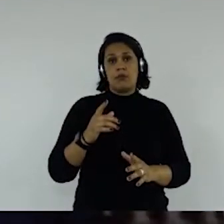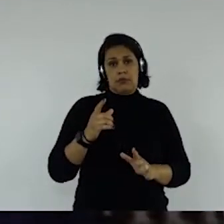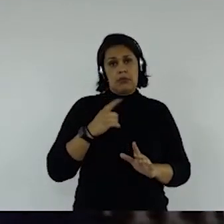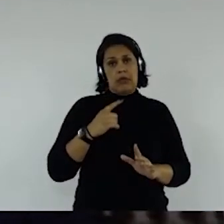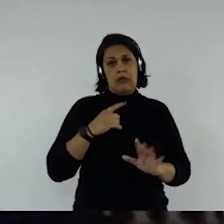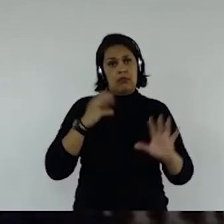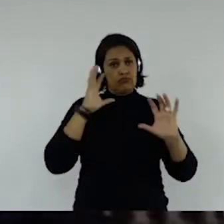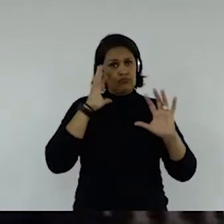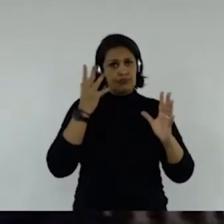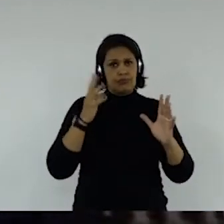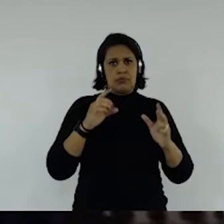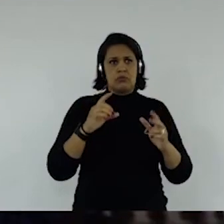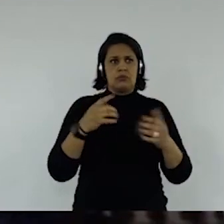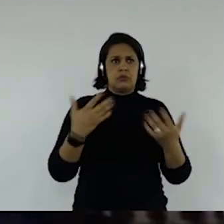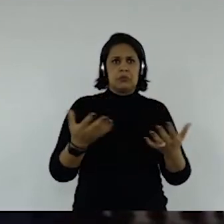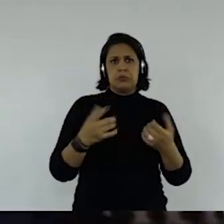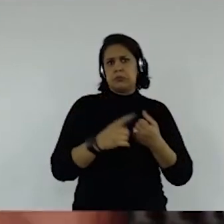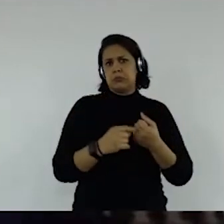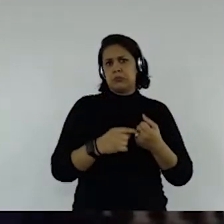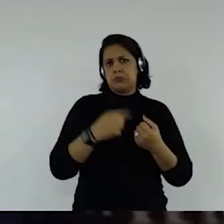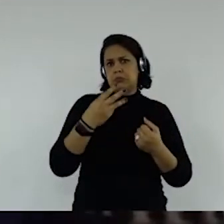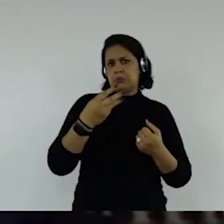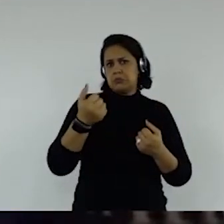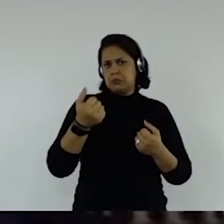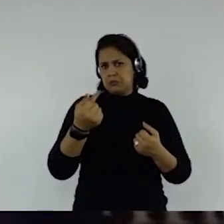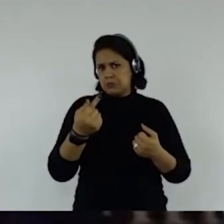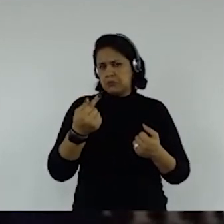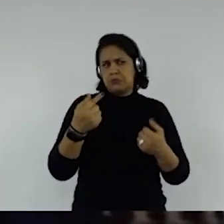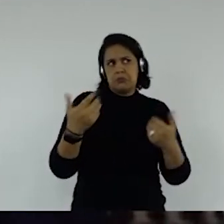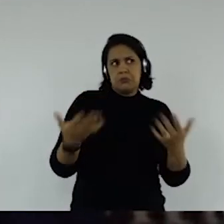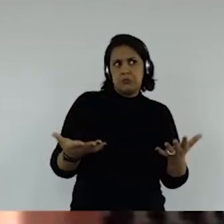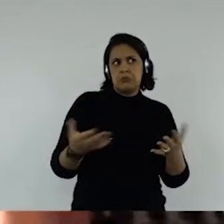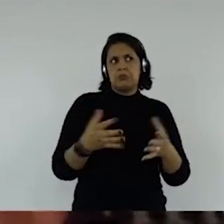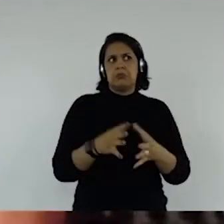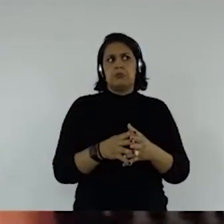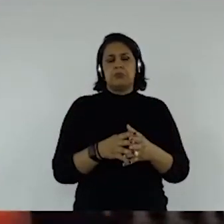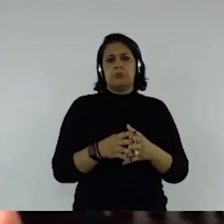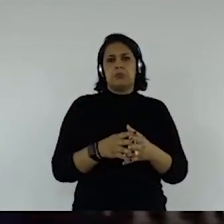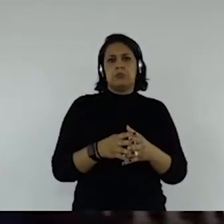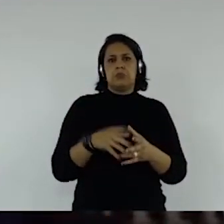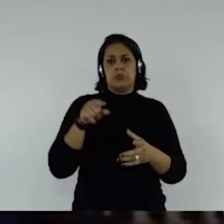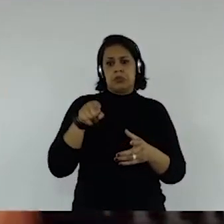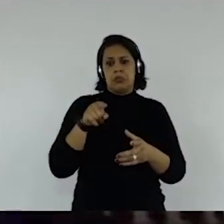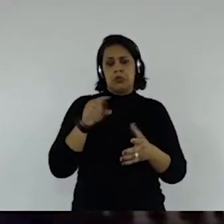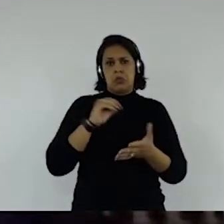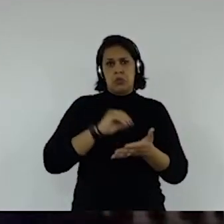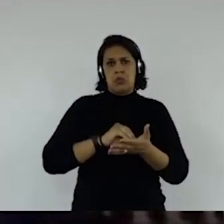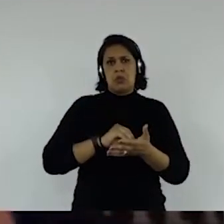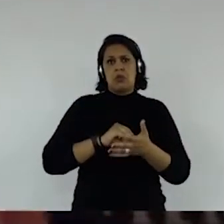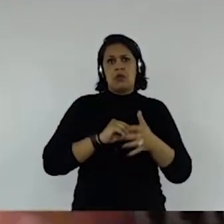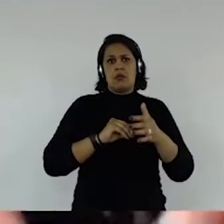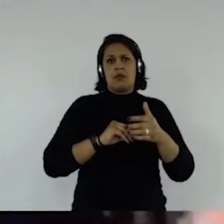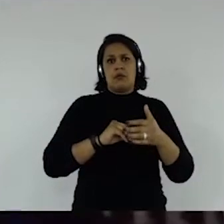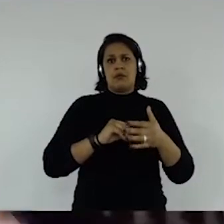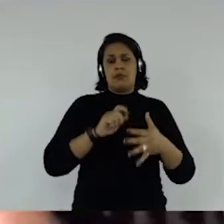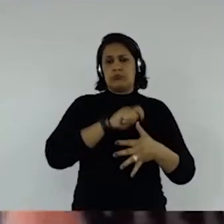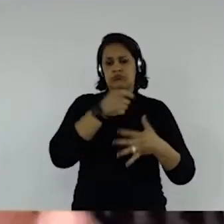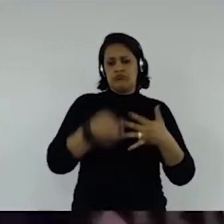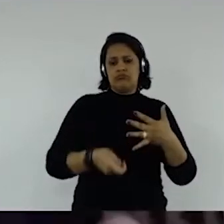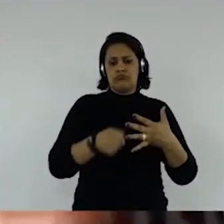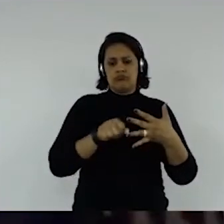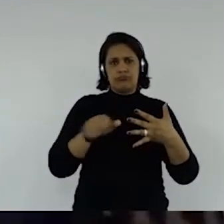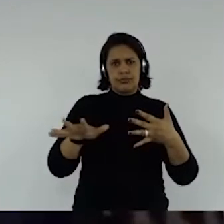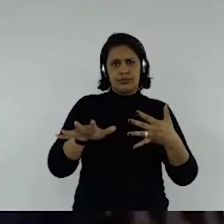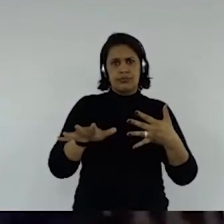isso, seja o 317, né, na teoria da previsão, que a gente incorporou, que a jurisprudência e doutrina, ainda bem,